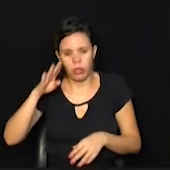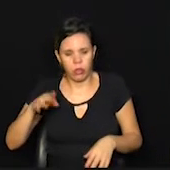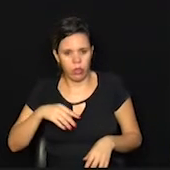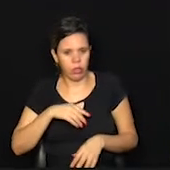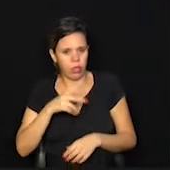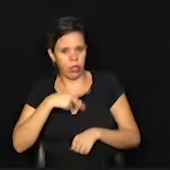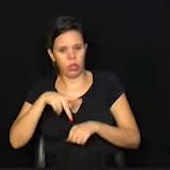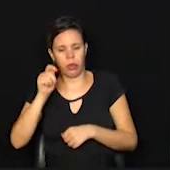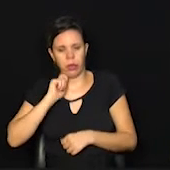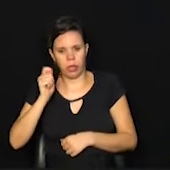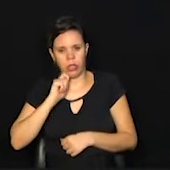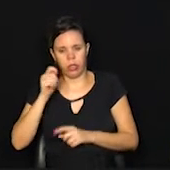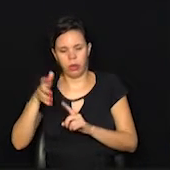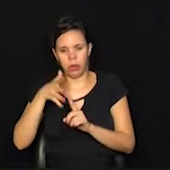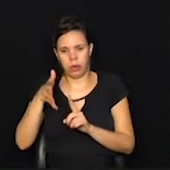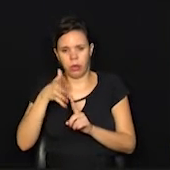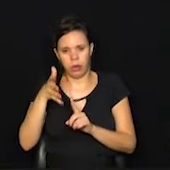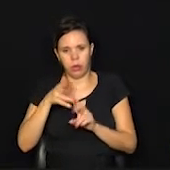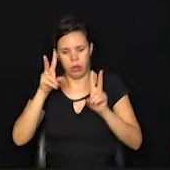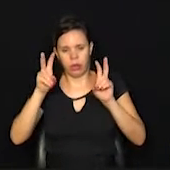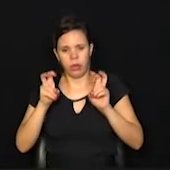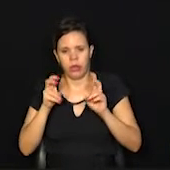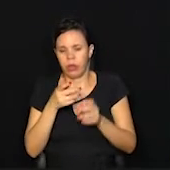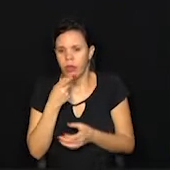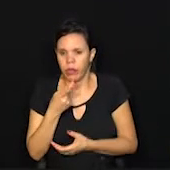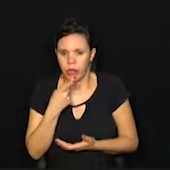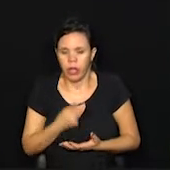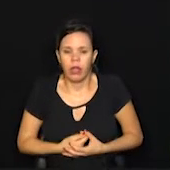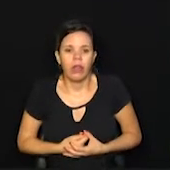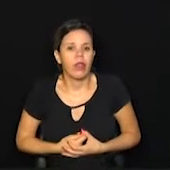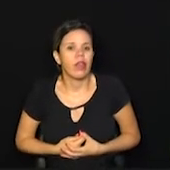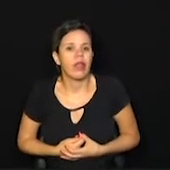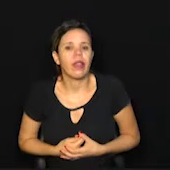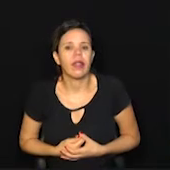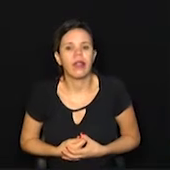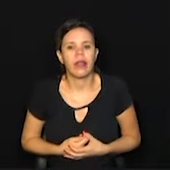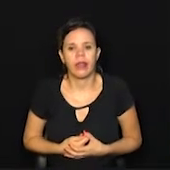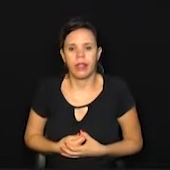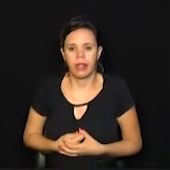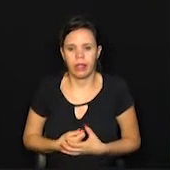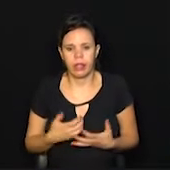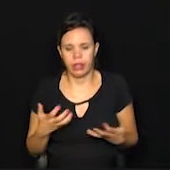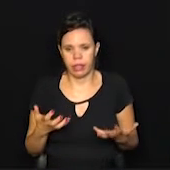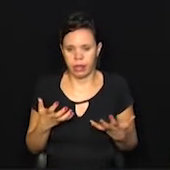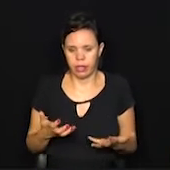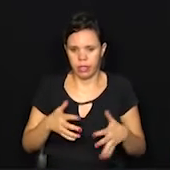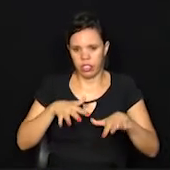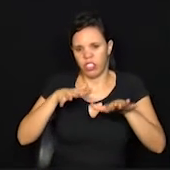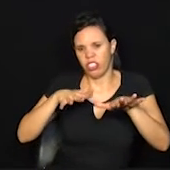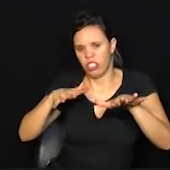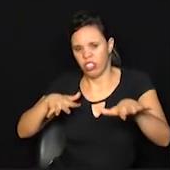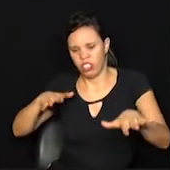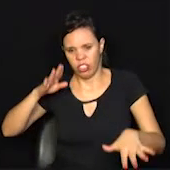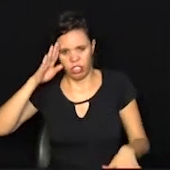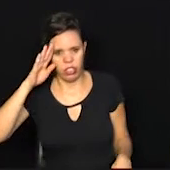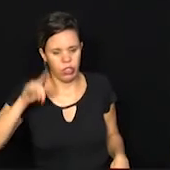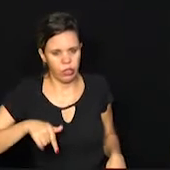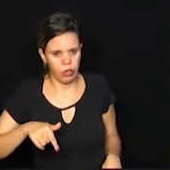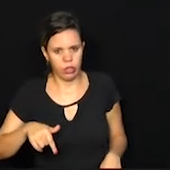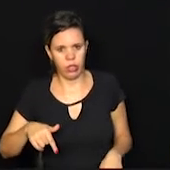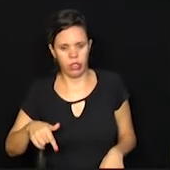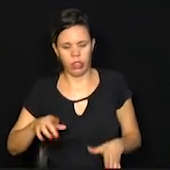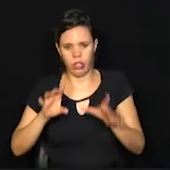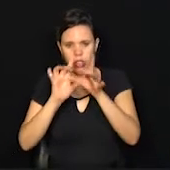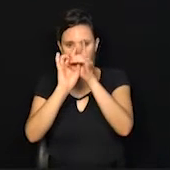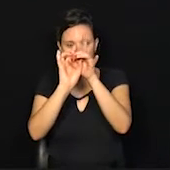que o discurso dele com tema passagem que diz assim que ele quer que o exército argentino seja um exército